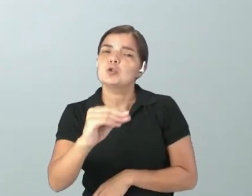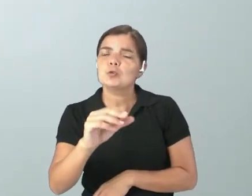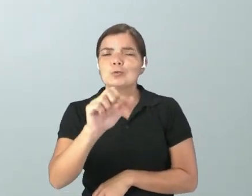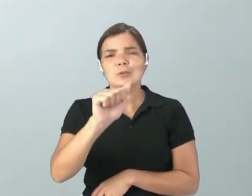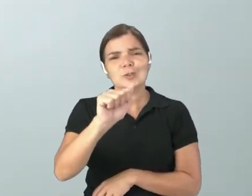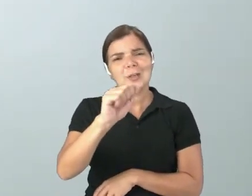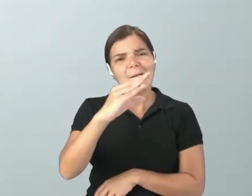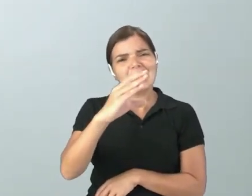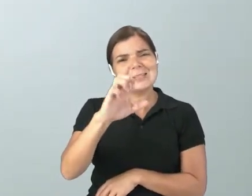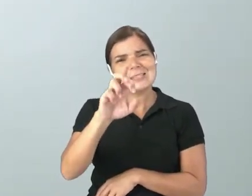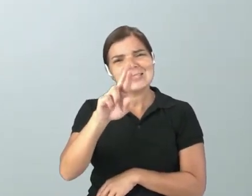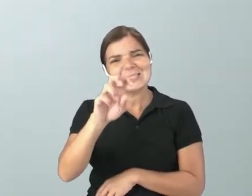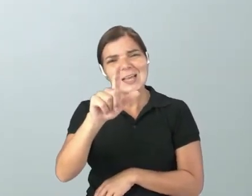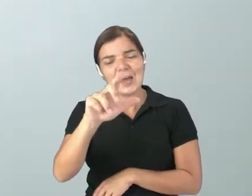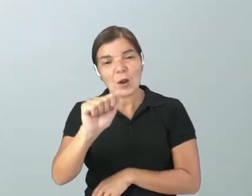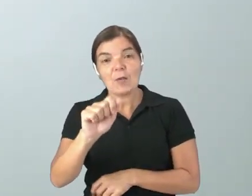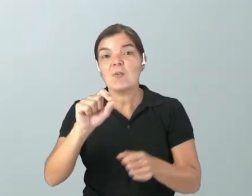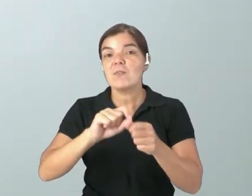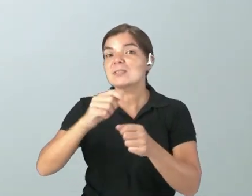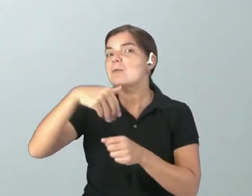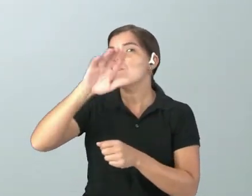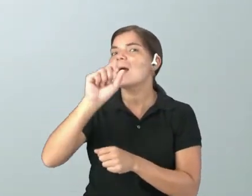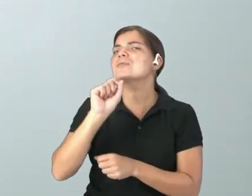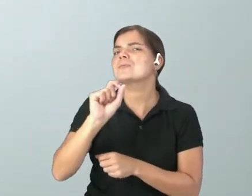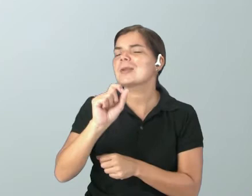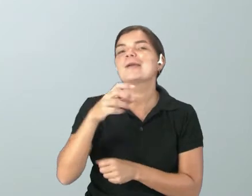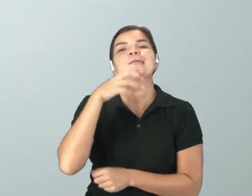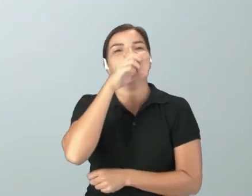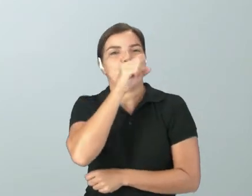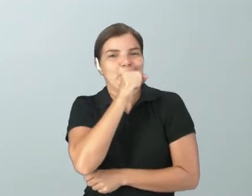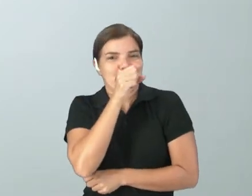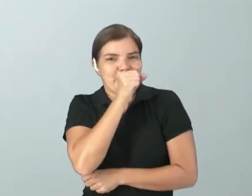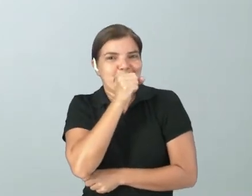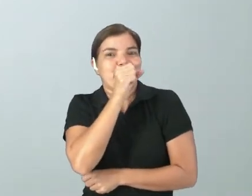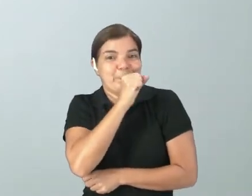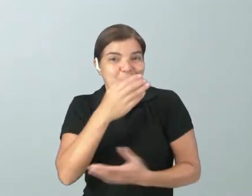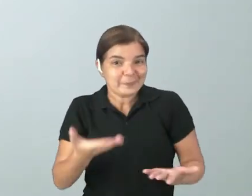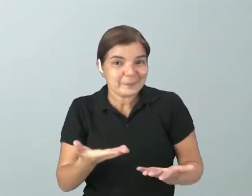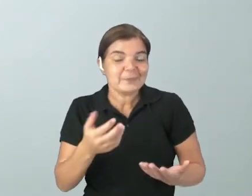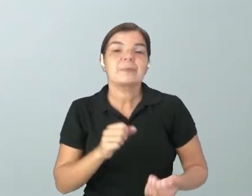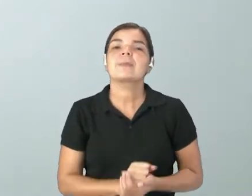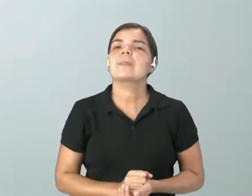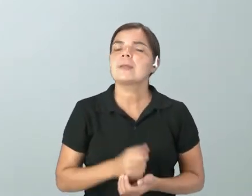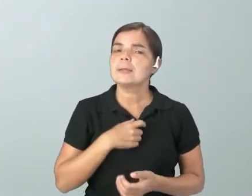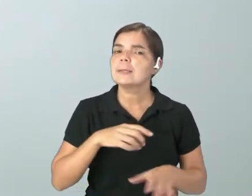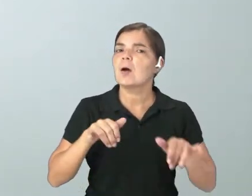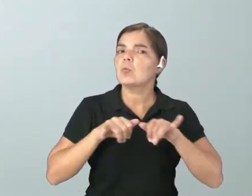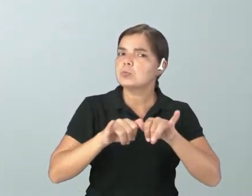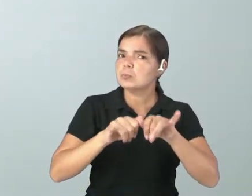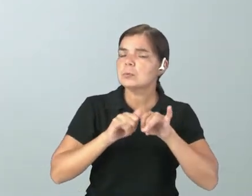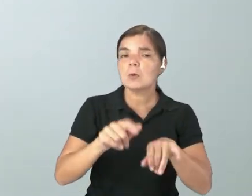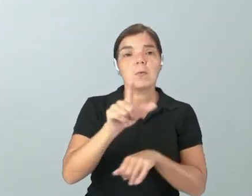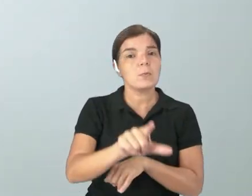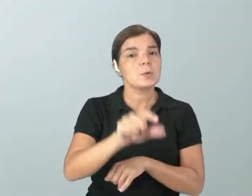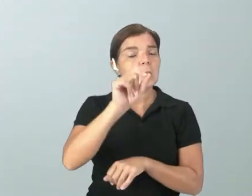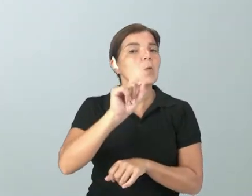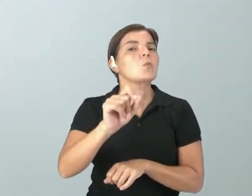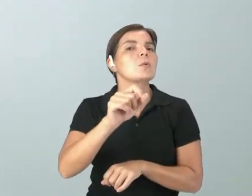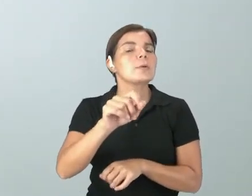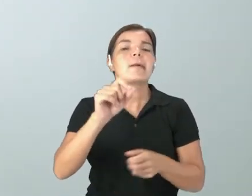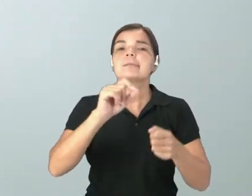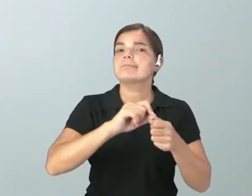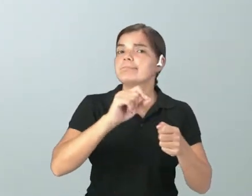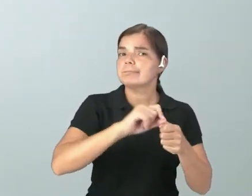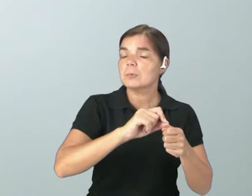ou de acerola? De laranja, né? Por que eu vou produzir um suco que não vai vender? Então, o mercado que vai definir o que é produzido